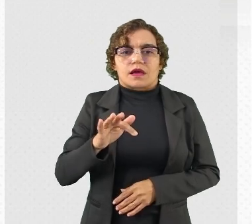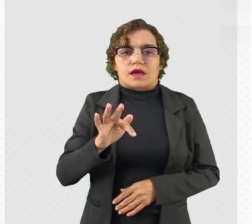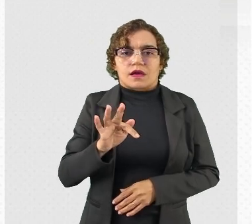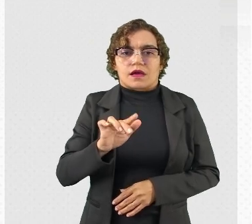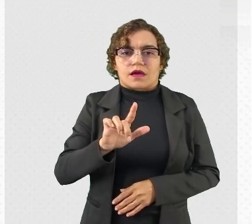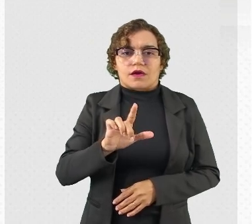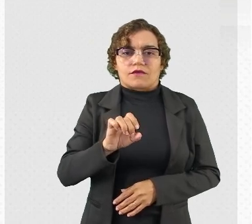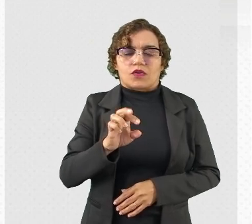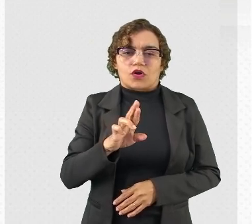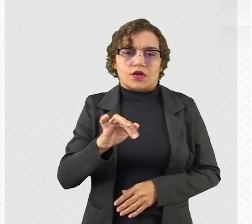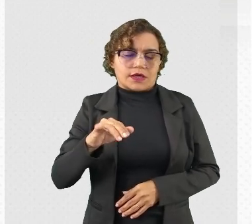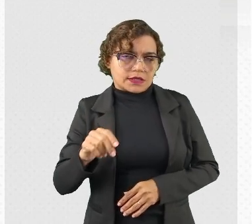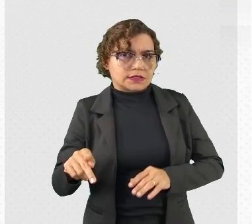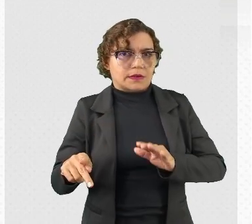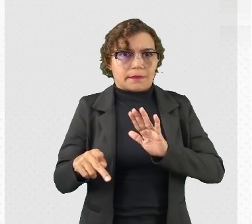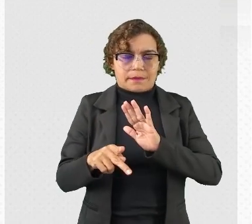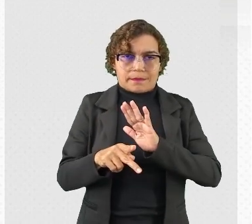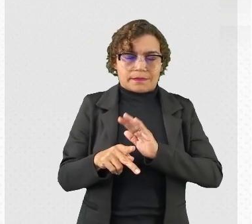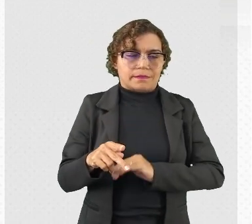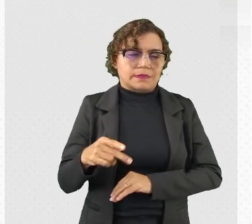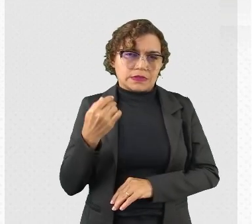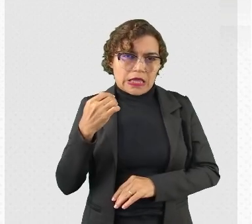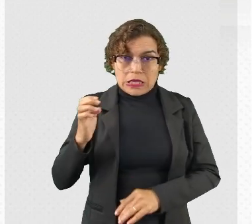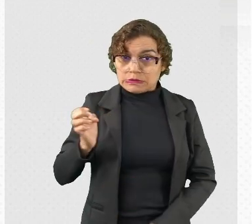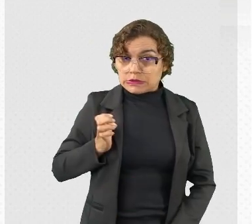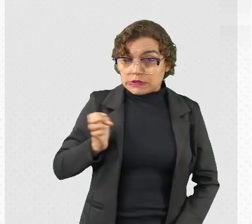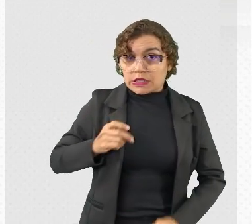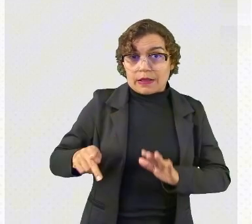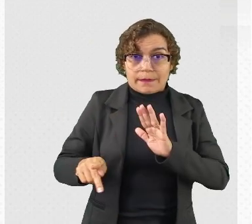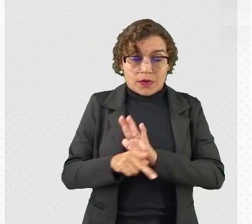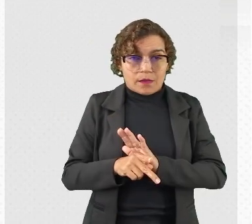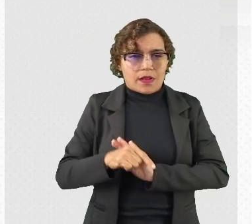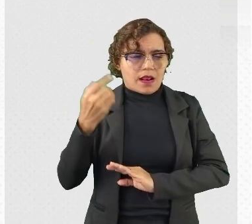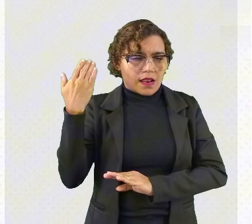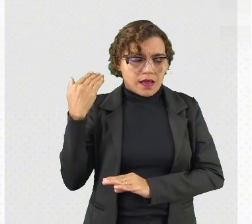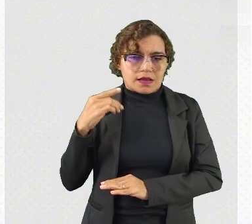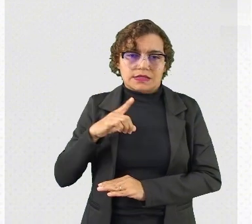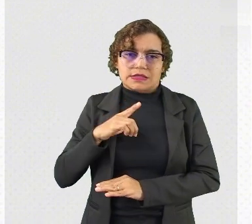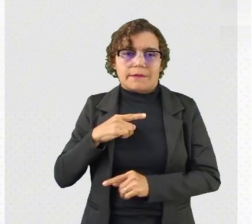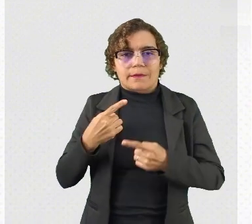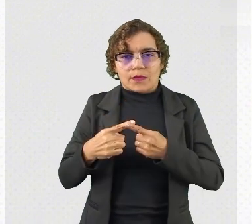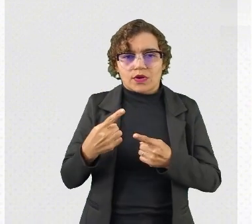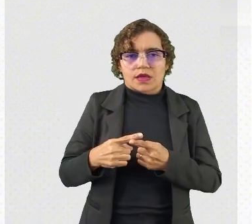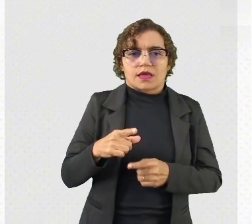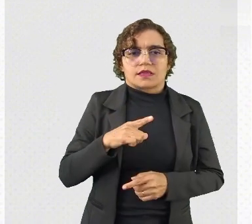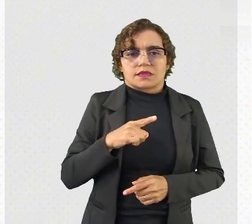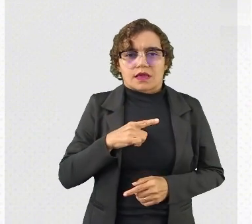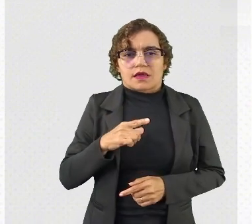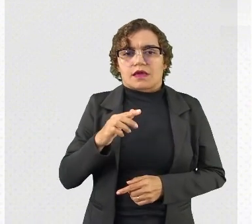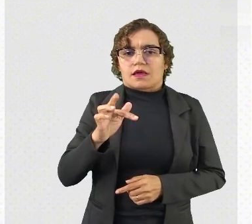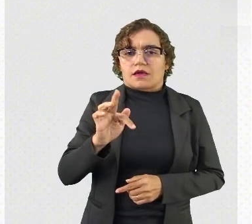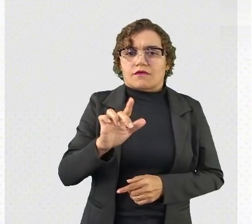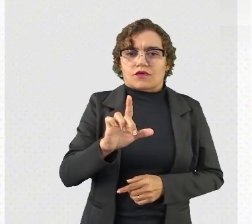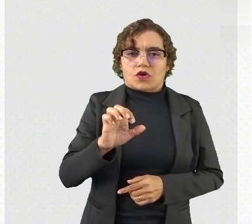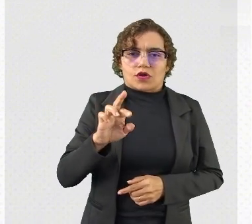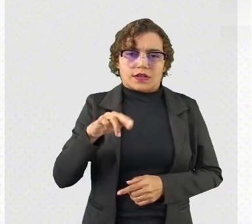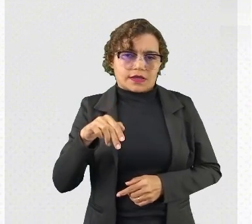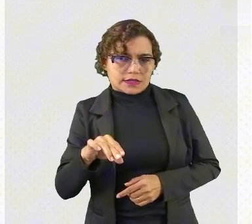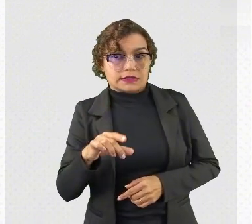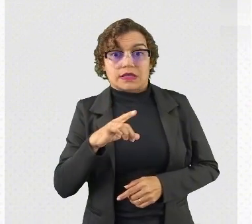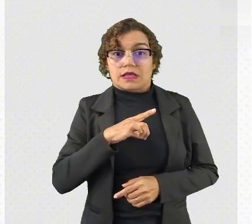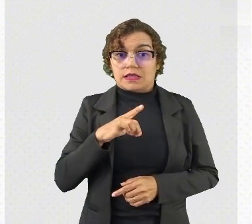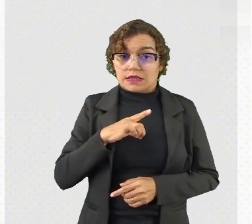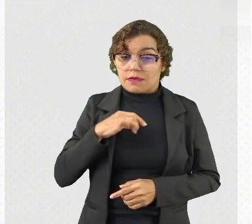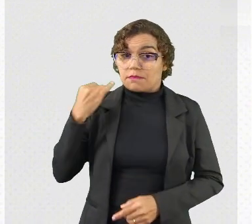das cidades mais ricas e influentes da época, conhecida por seu florescimento artístico e intelectual. Então, Florença, ela tem